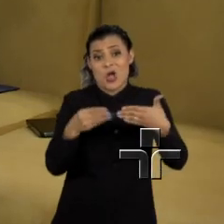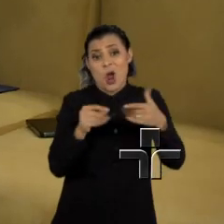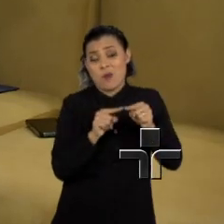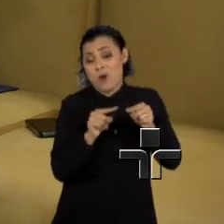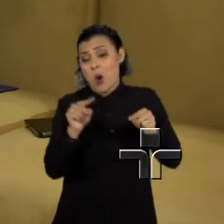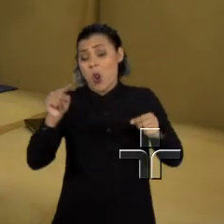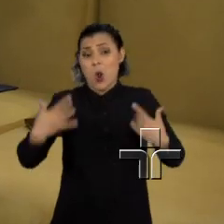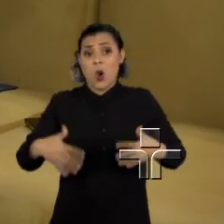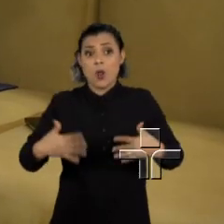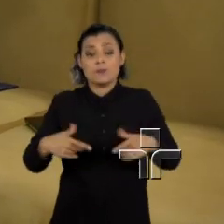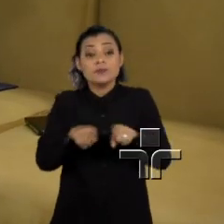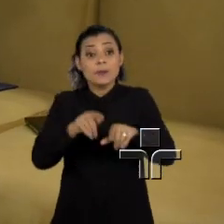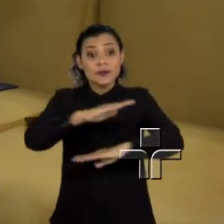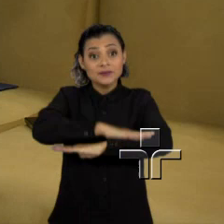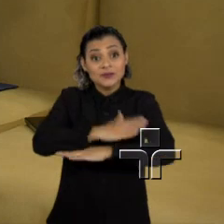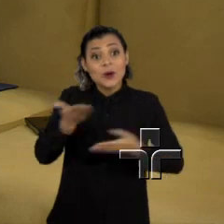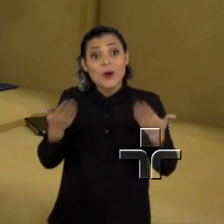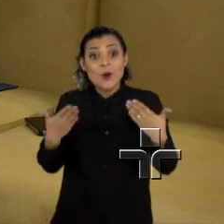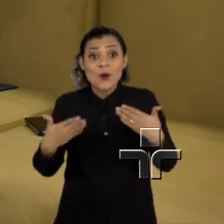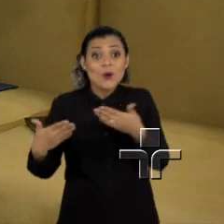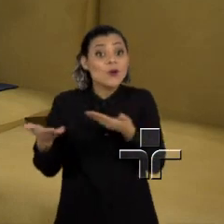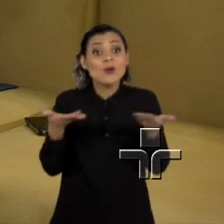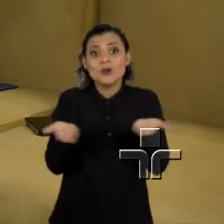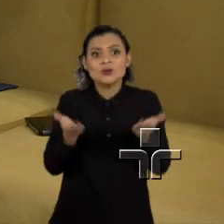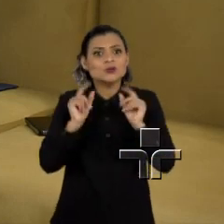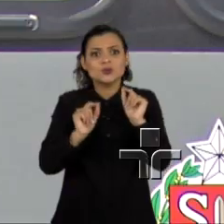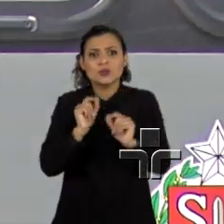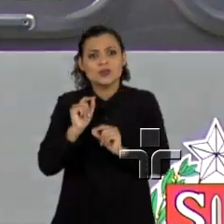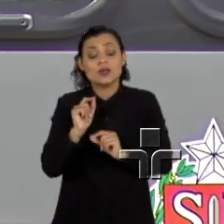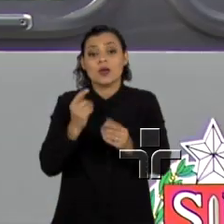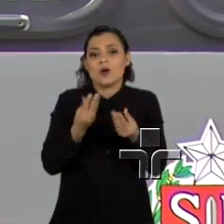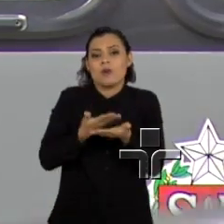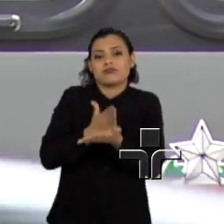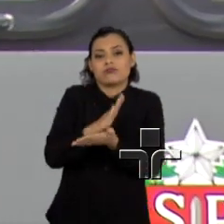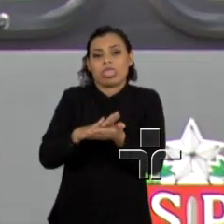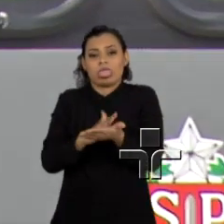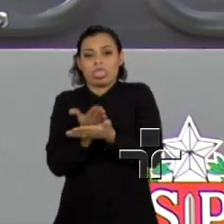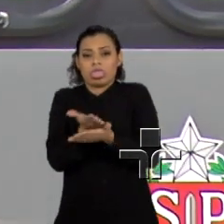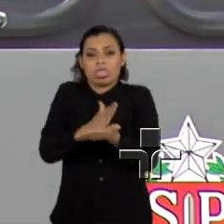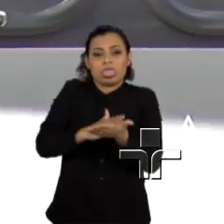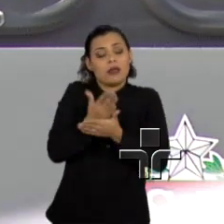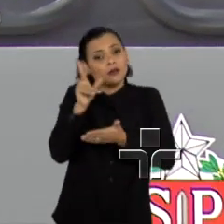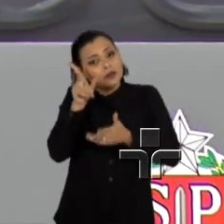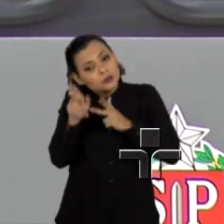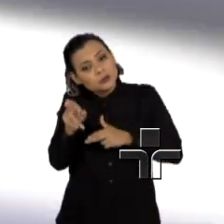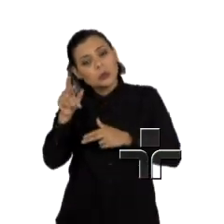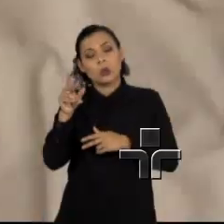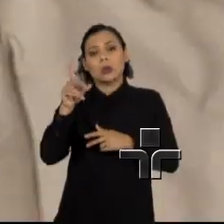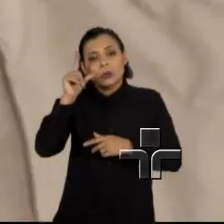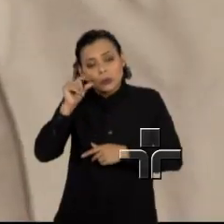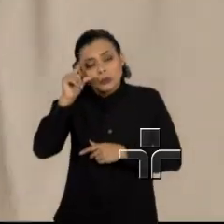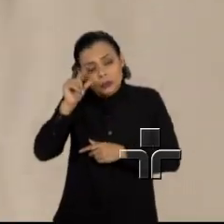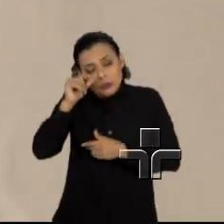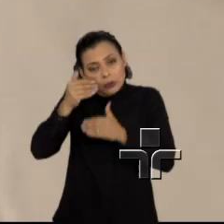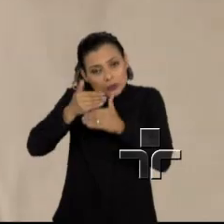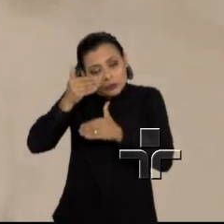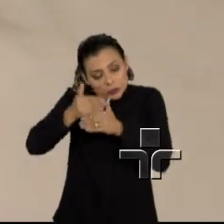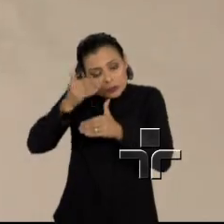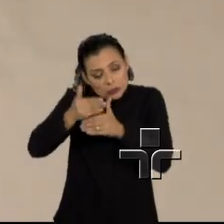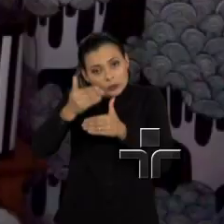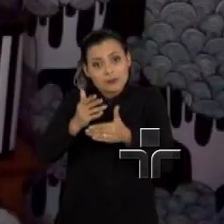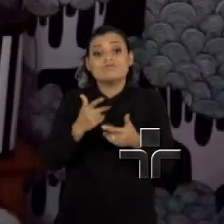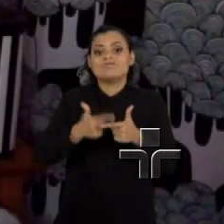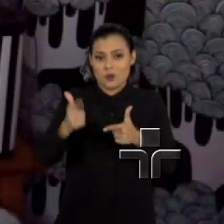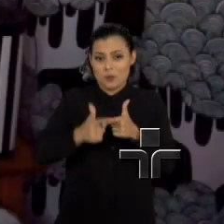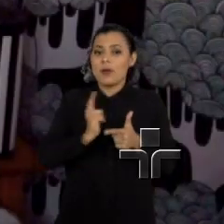estúdio, uma conversa sobre os distúrbios do sono. No mundo, 4 em 10 pessoas têm problemas para dormir. Em